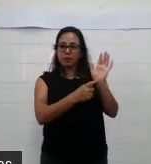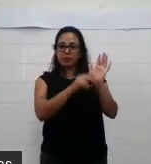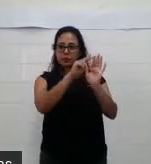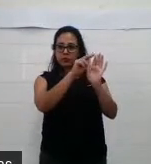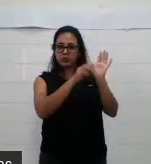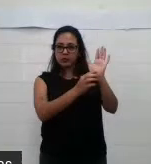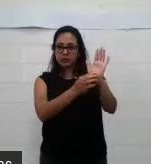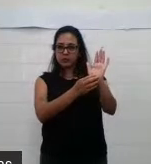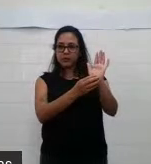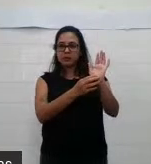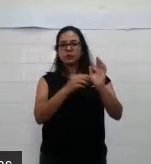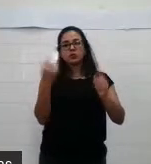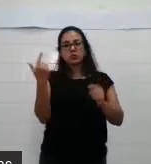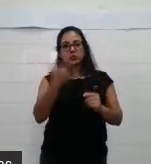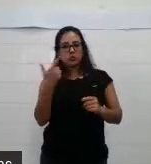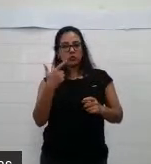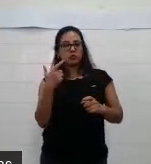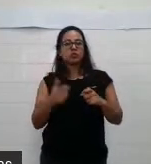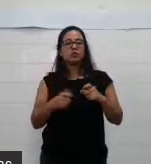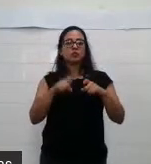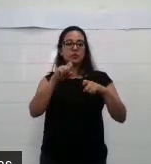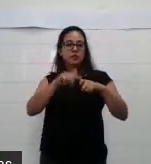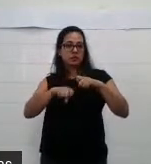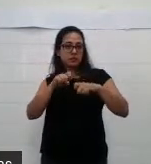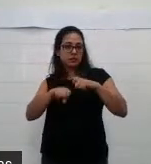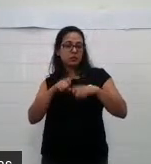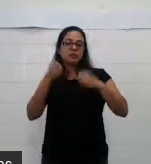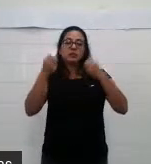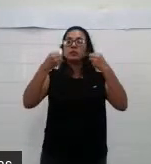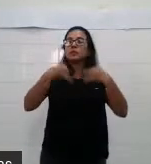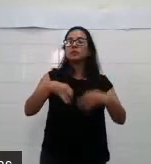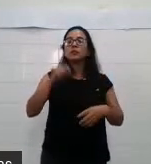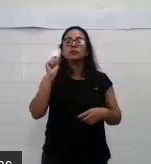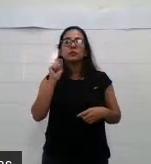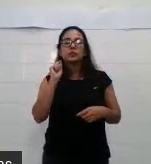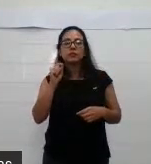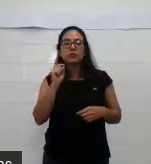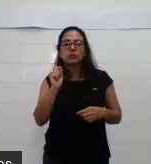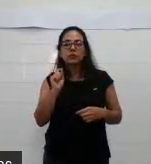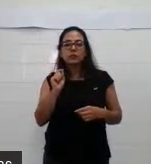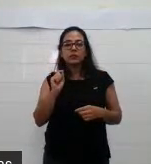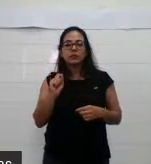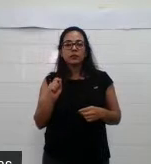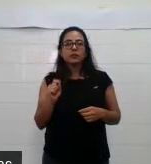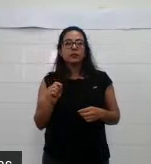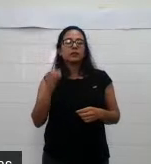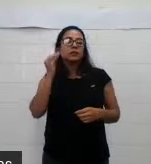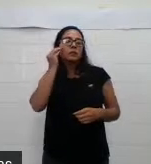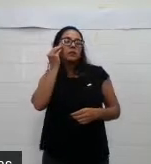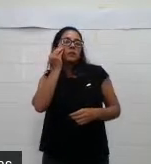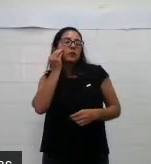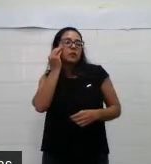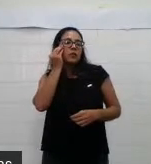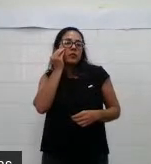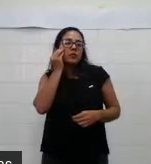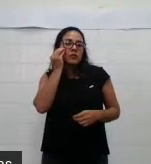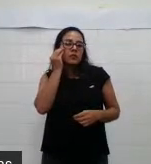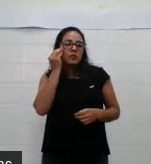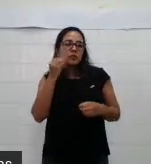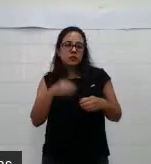de dois sexos, vai dizer que, a partir de uma experiência em que há a